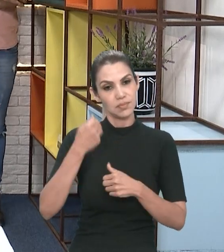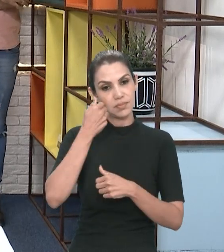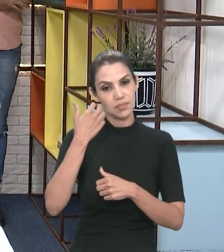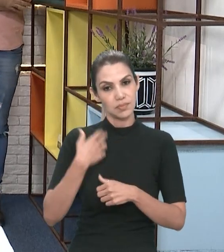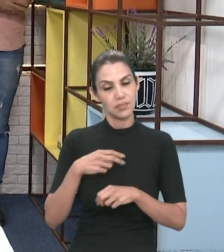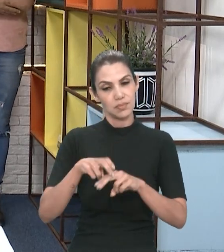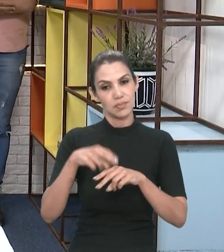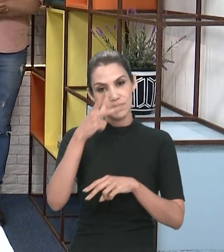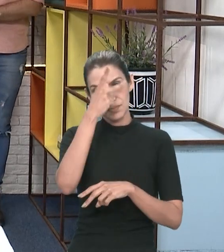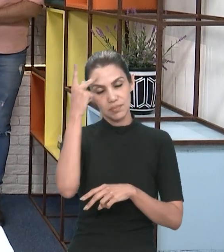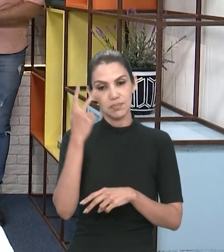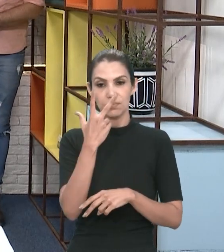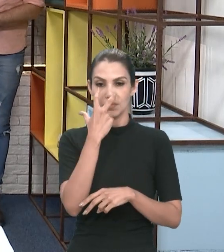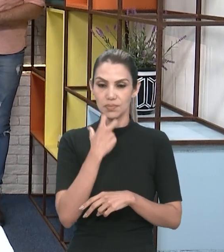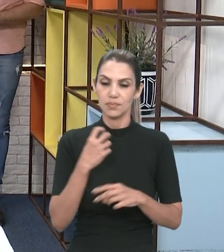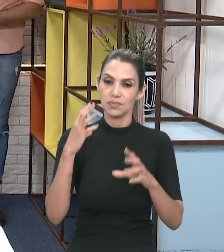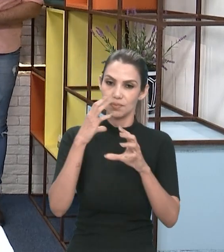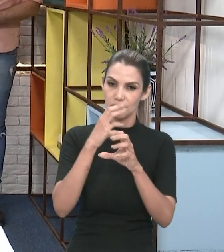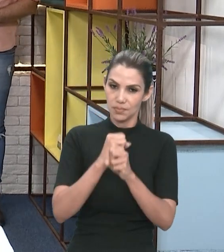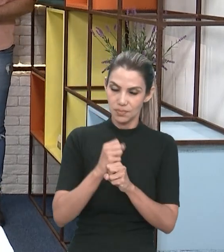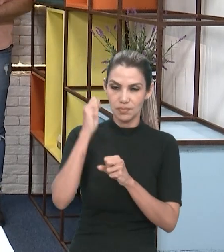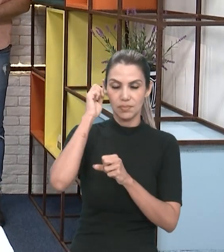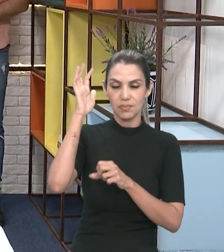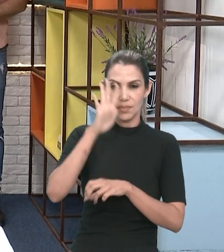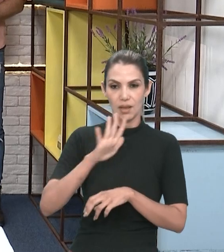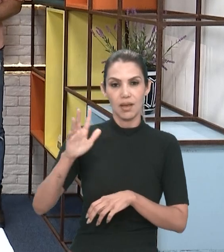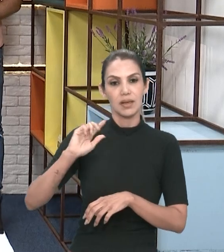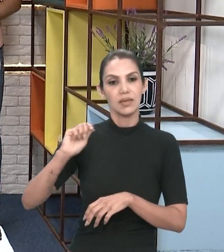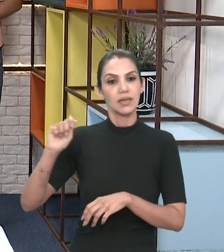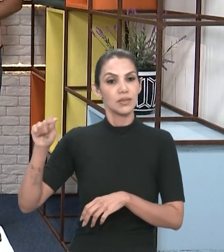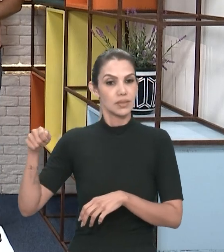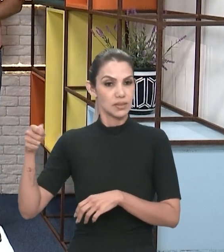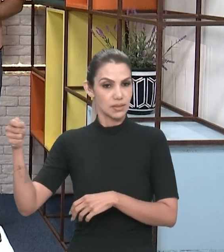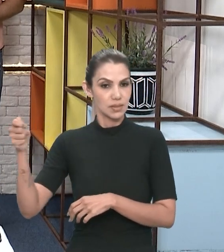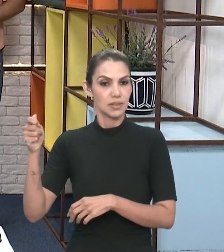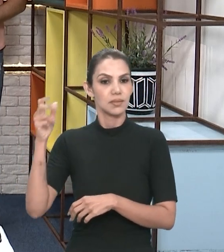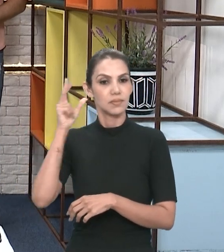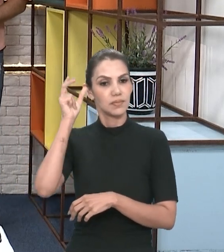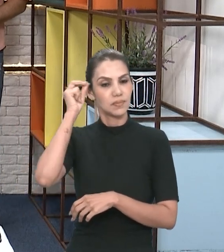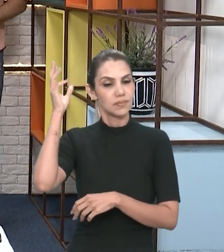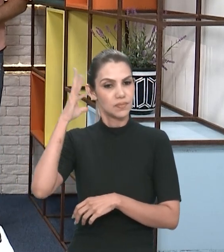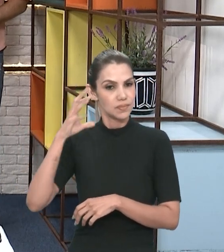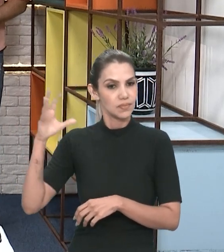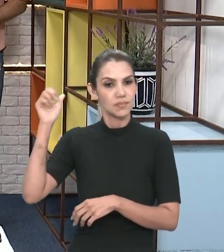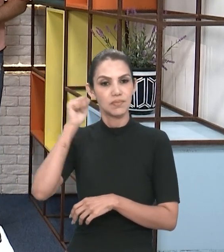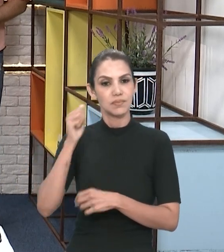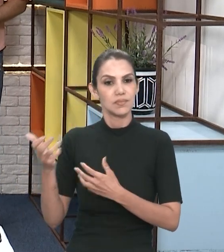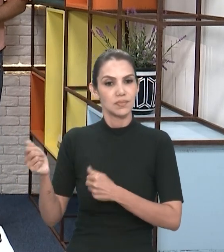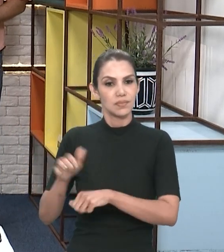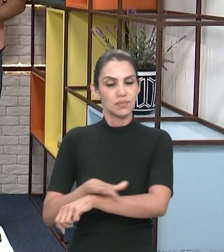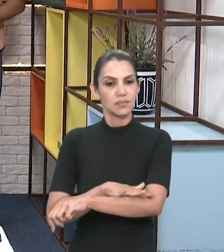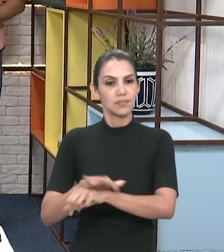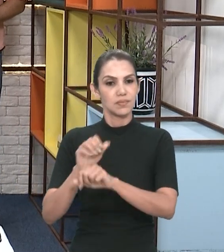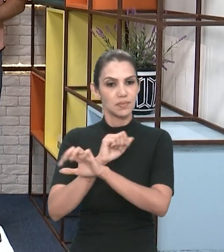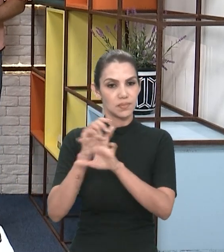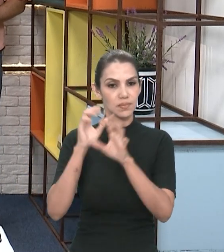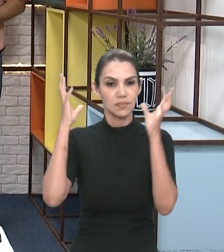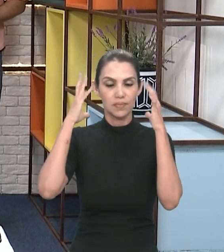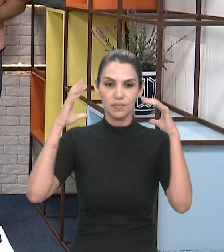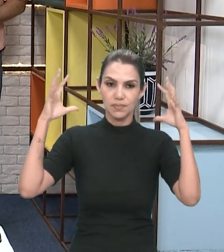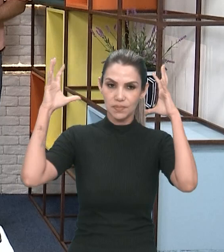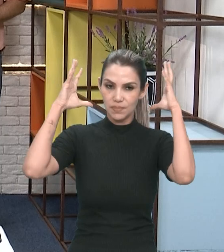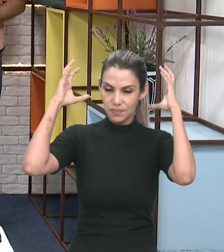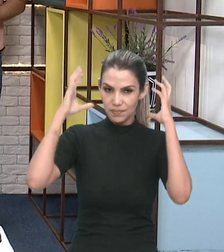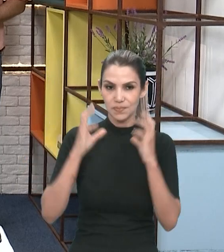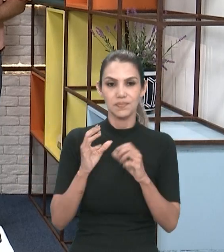e de baixa visão. Eu sou Amanda Dutra, uma jovem mulher de pele clara, com cabelos crespos, curtos e escuros